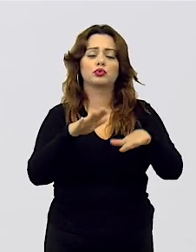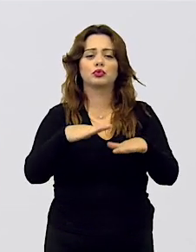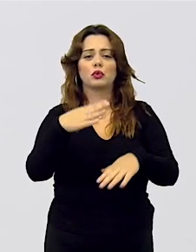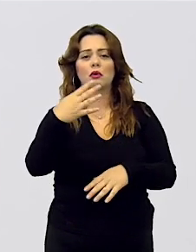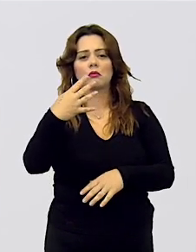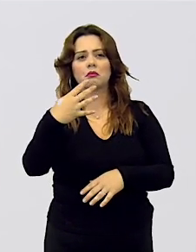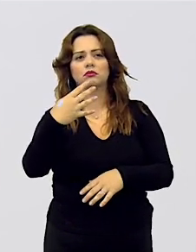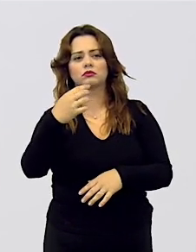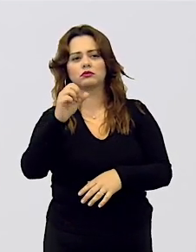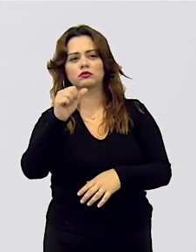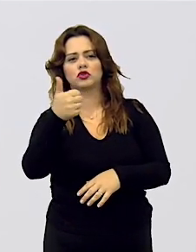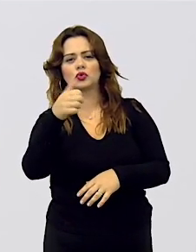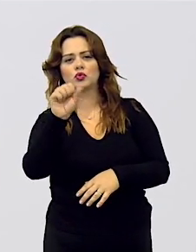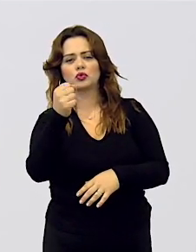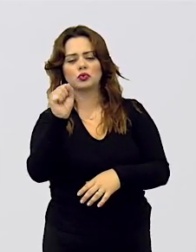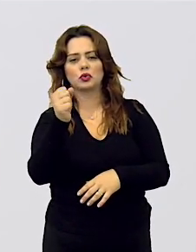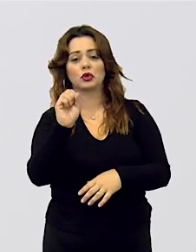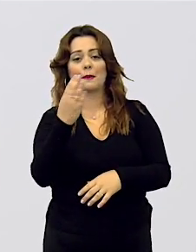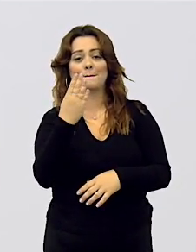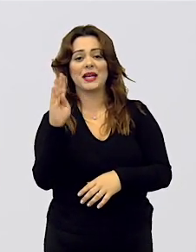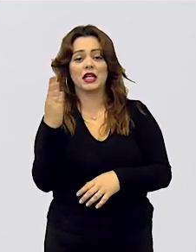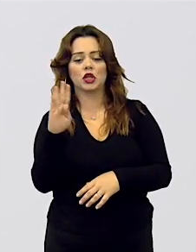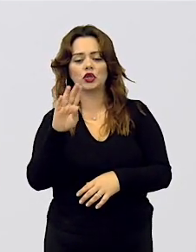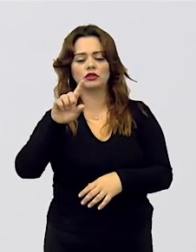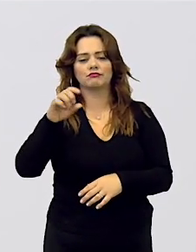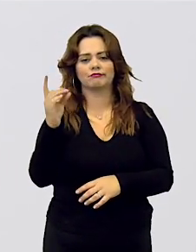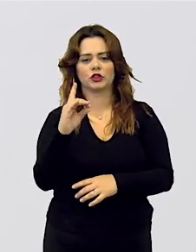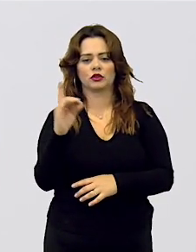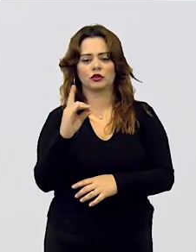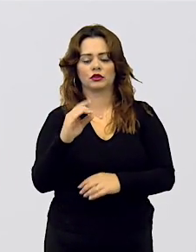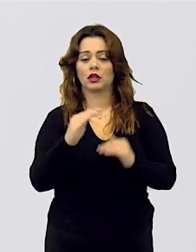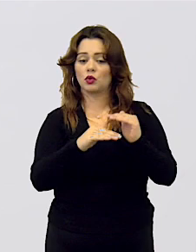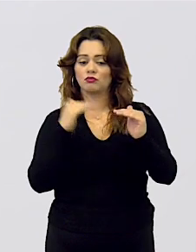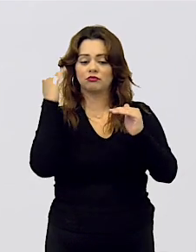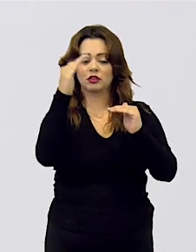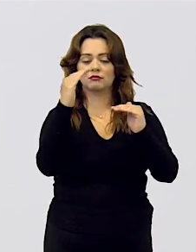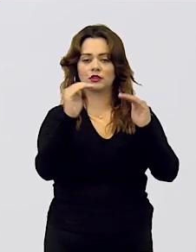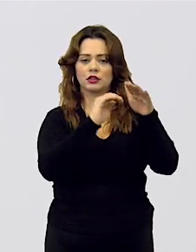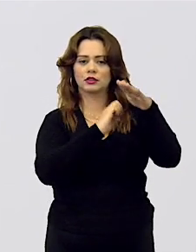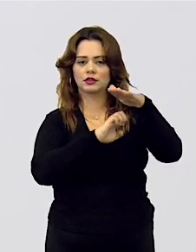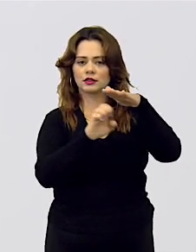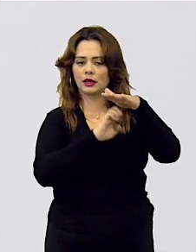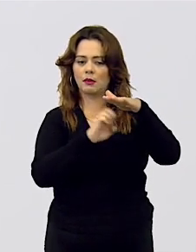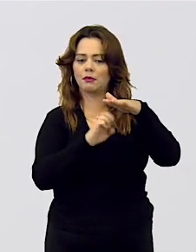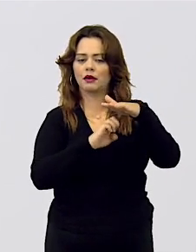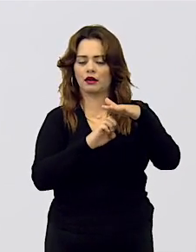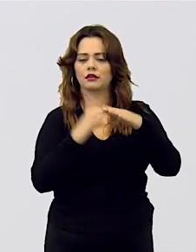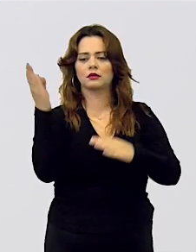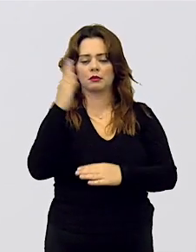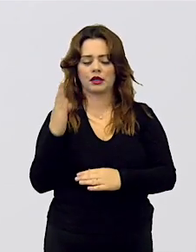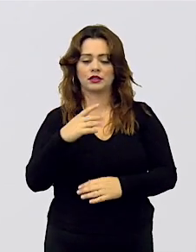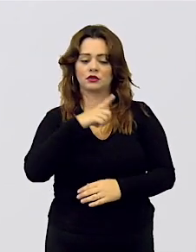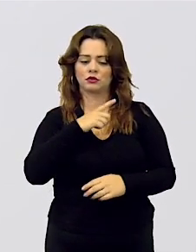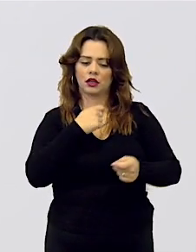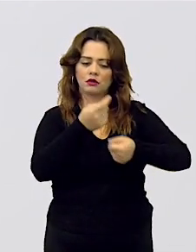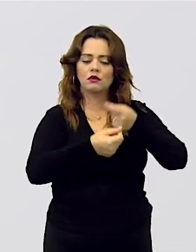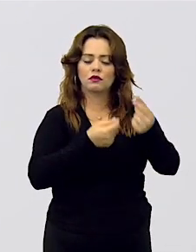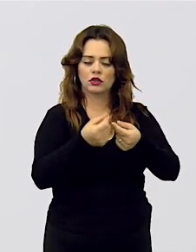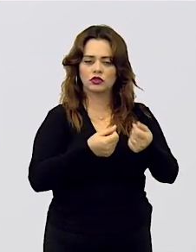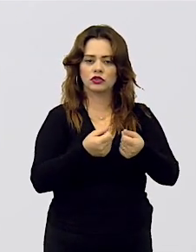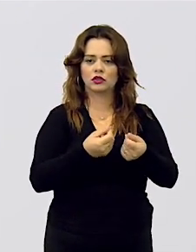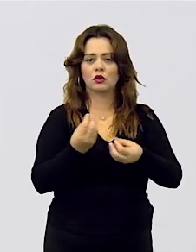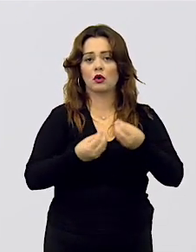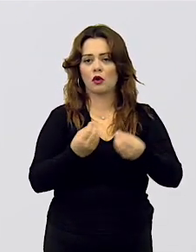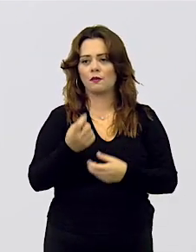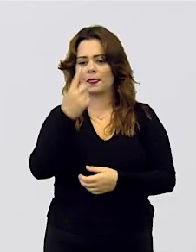17,4 Bilhões de Dólares para ser mais exato grandes empresas brasileiras também mantém investimentos em países da região como